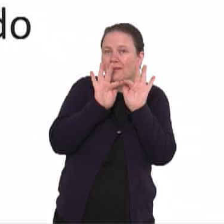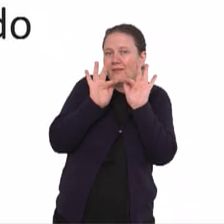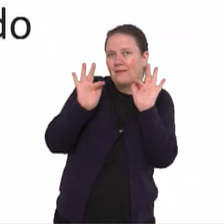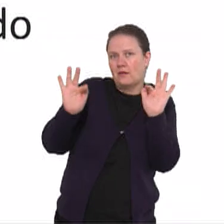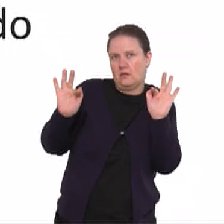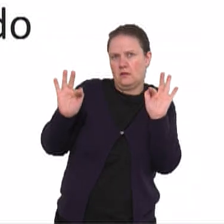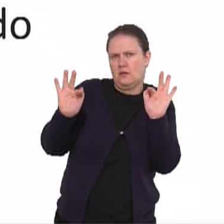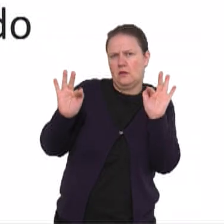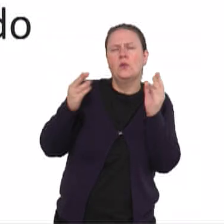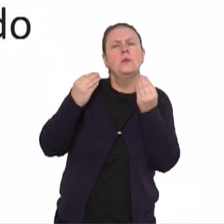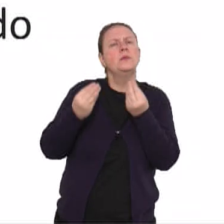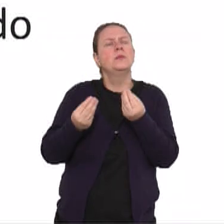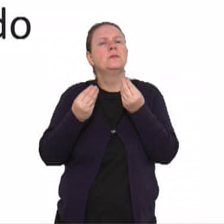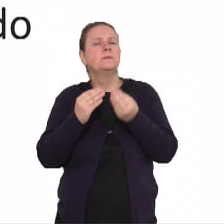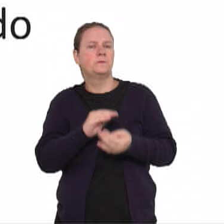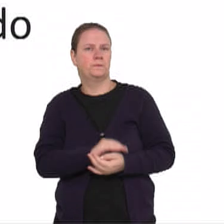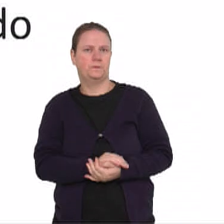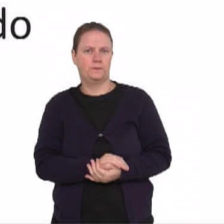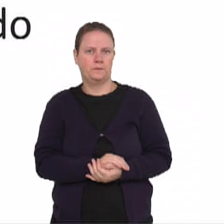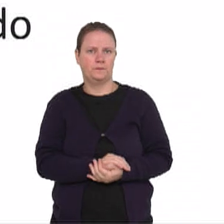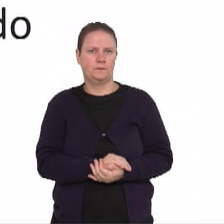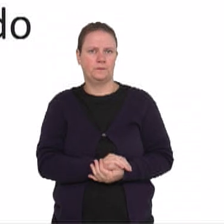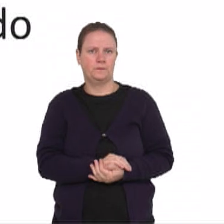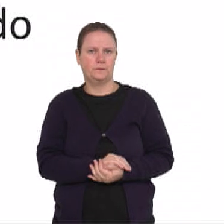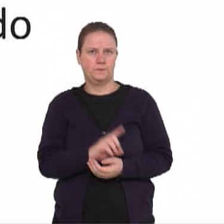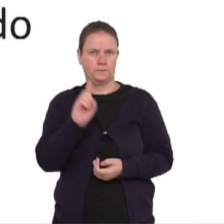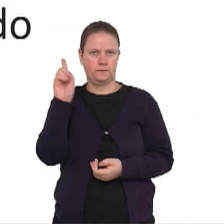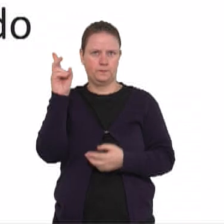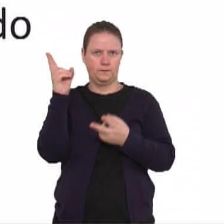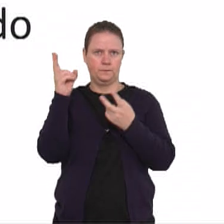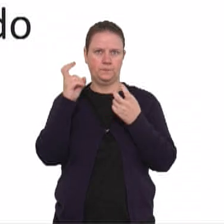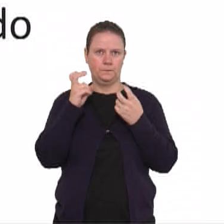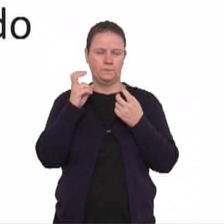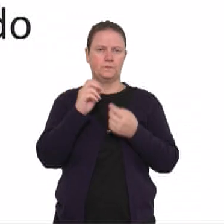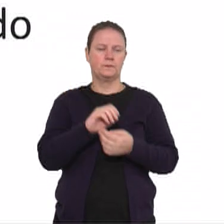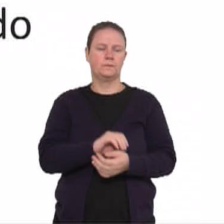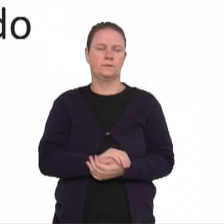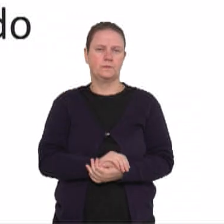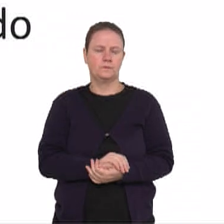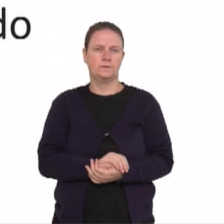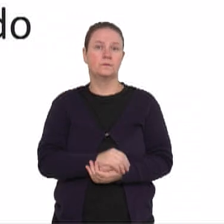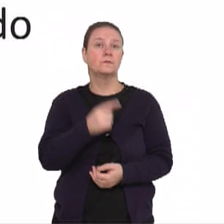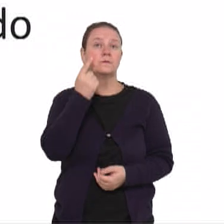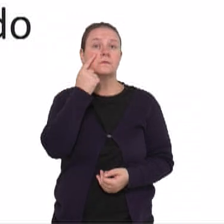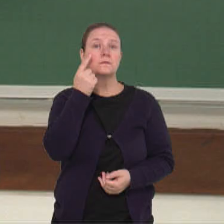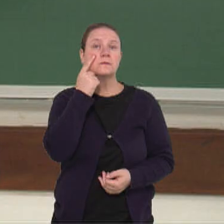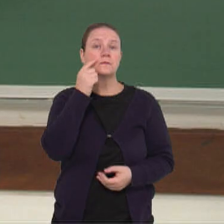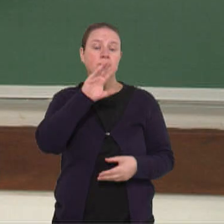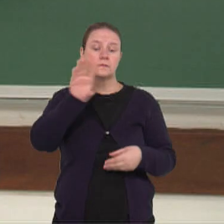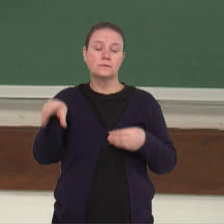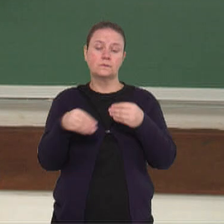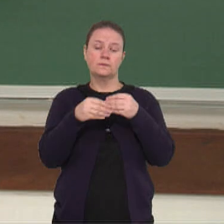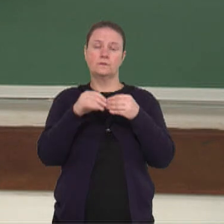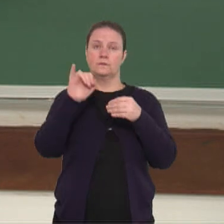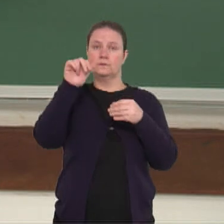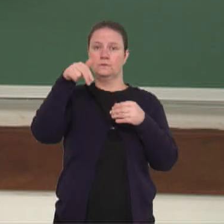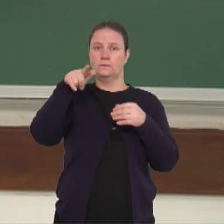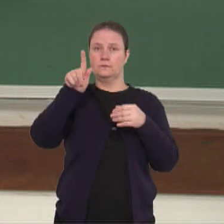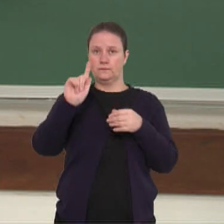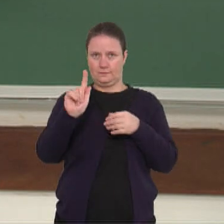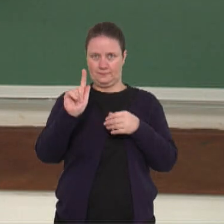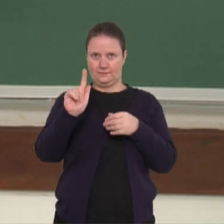assim? Was Lisa copying Annie's exercises? Vocês viram? Acrescenta ing depois do y ali,